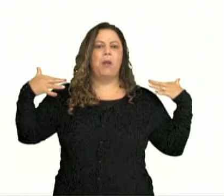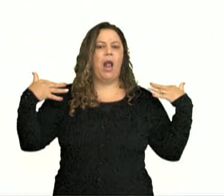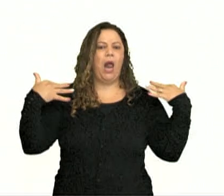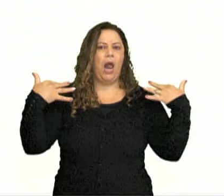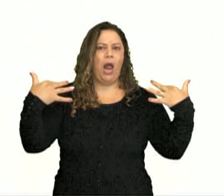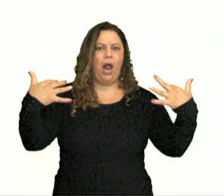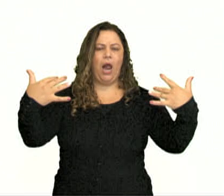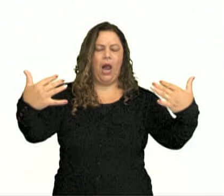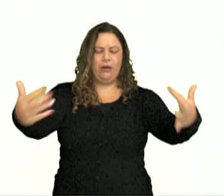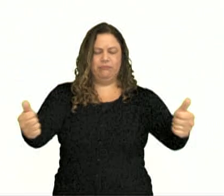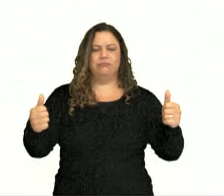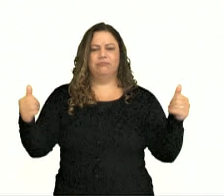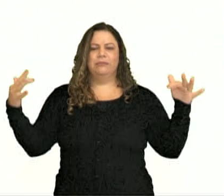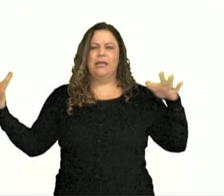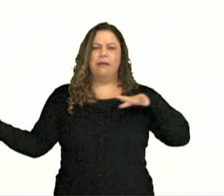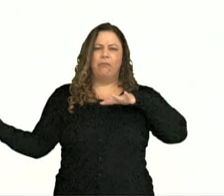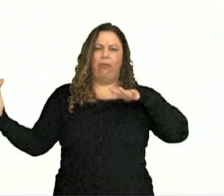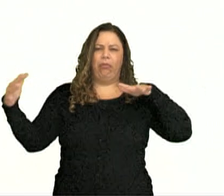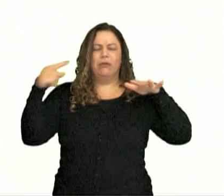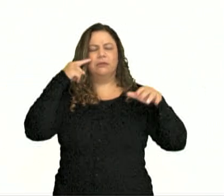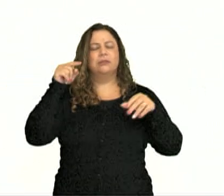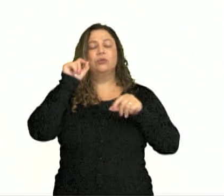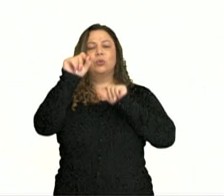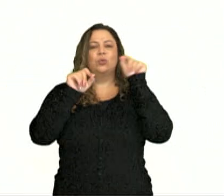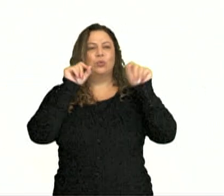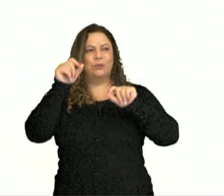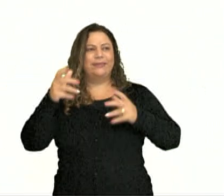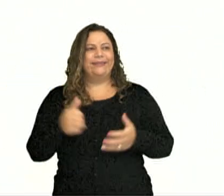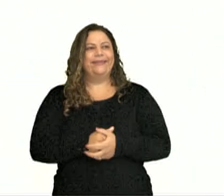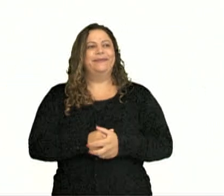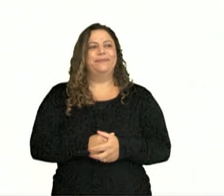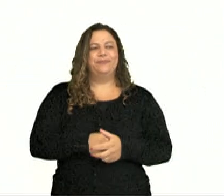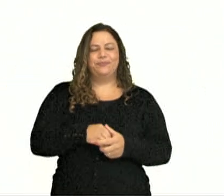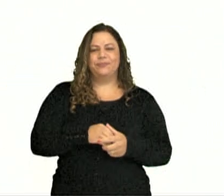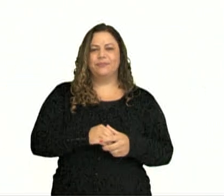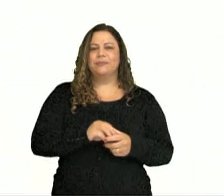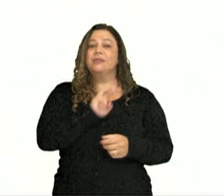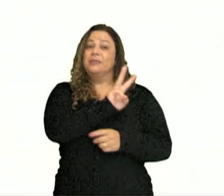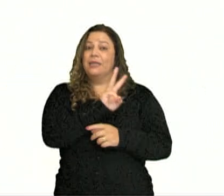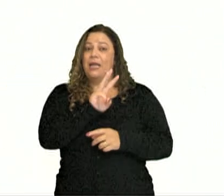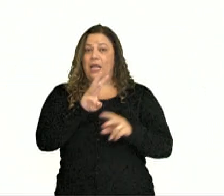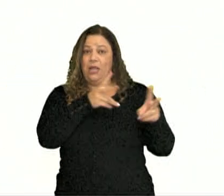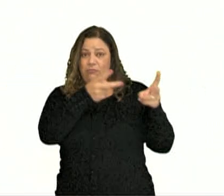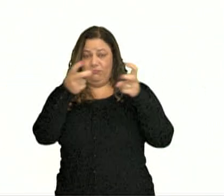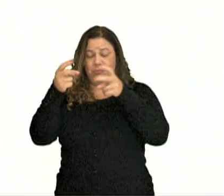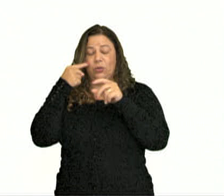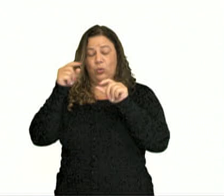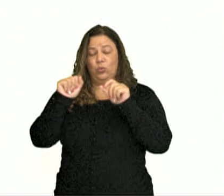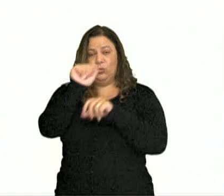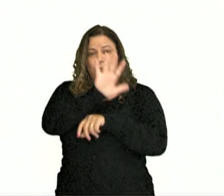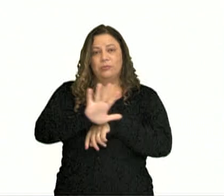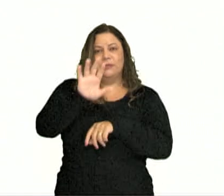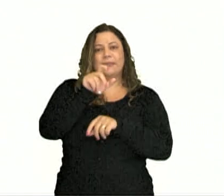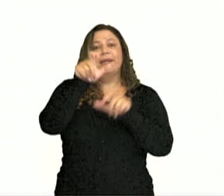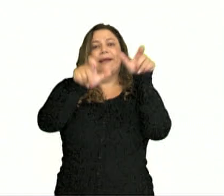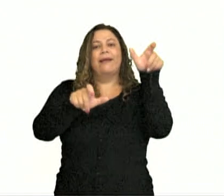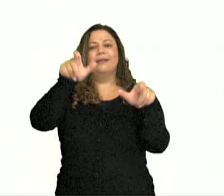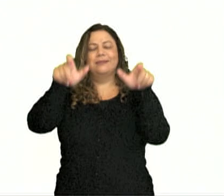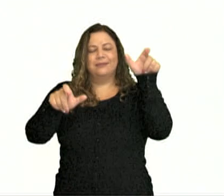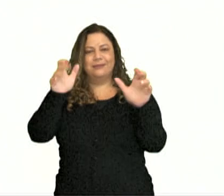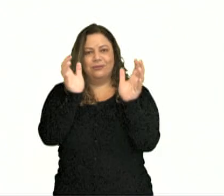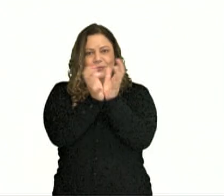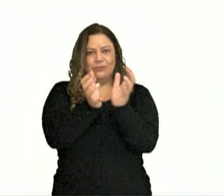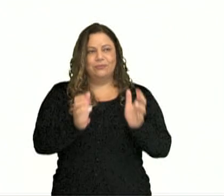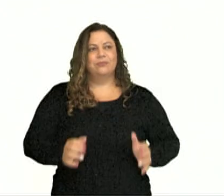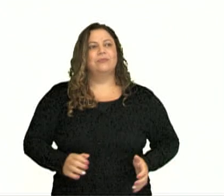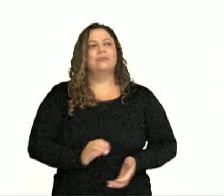de fãs ao redor do globo. Então aqui, ó, no clique, para vocês olharem quem são os K-Pops.